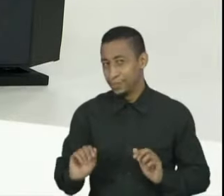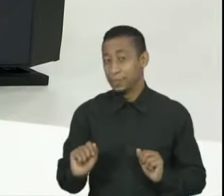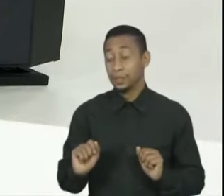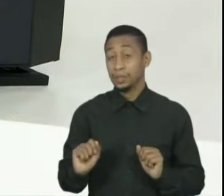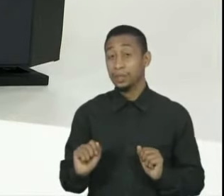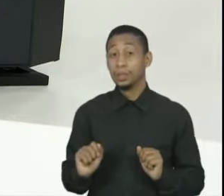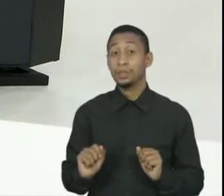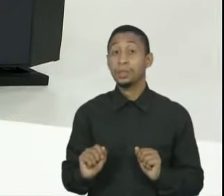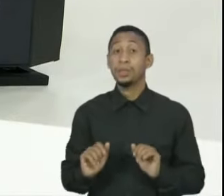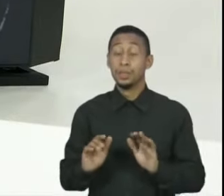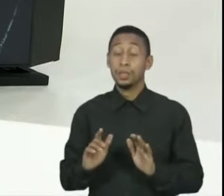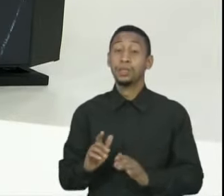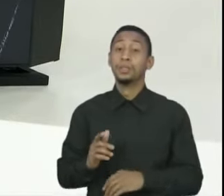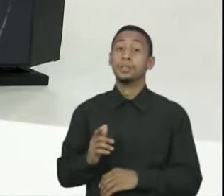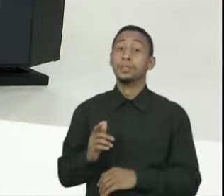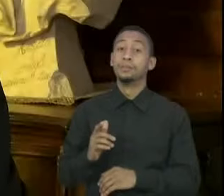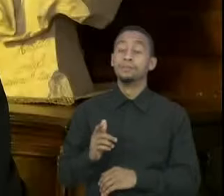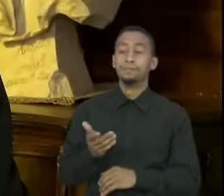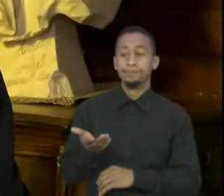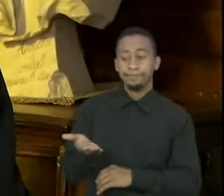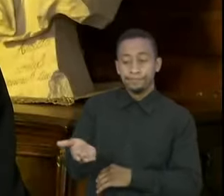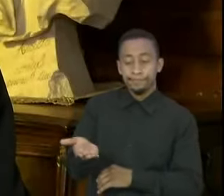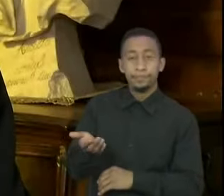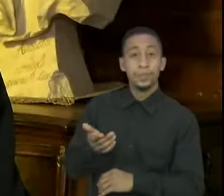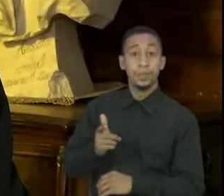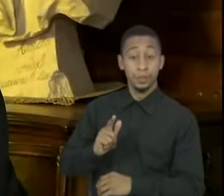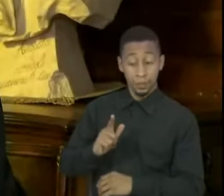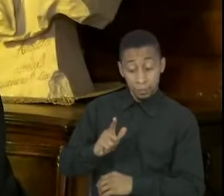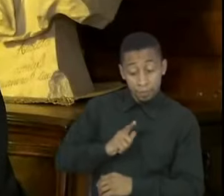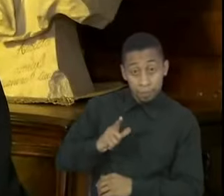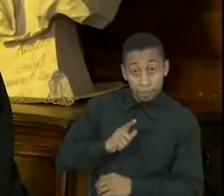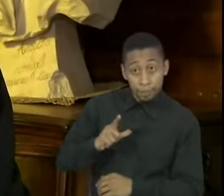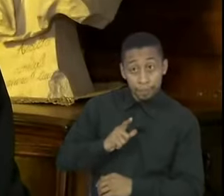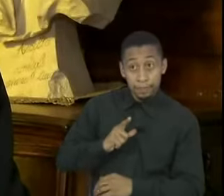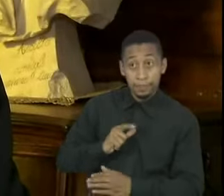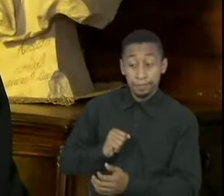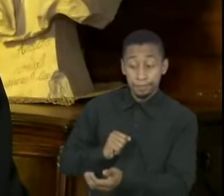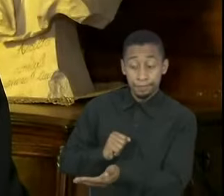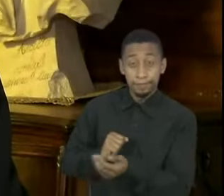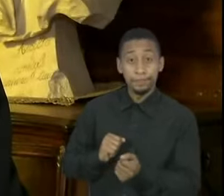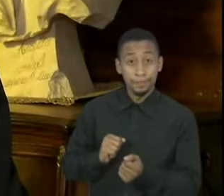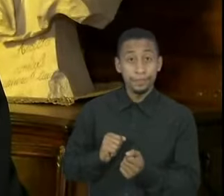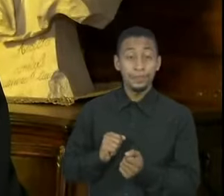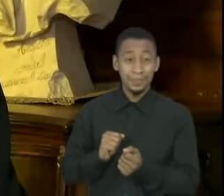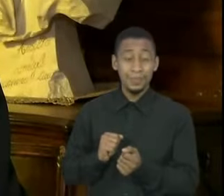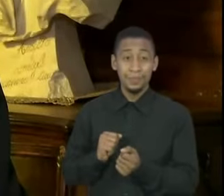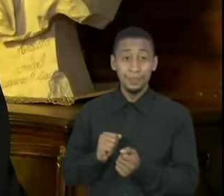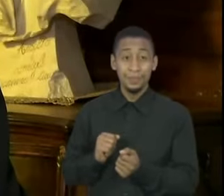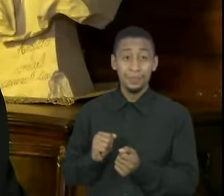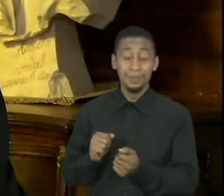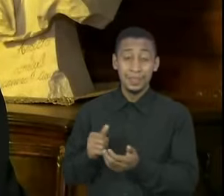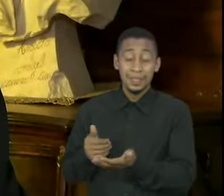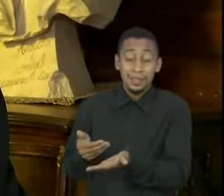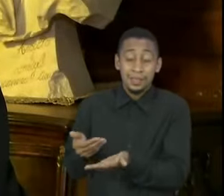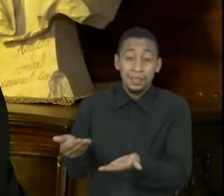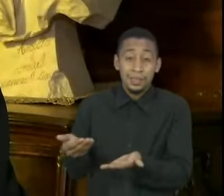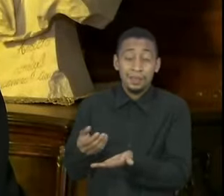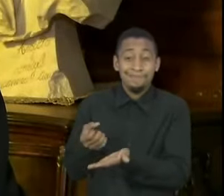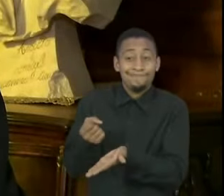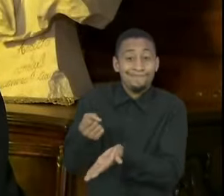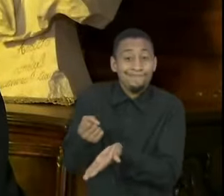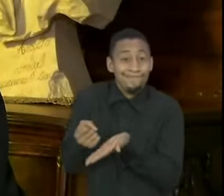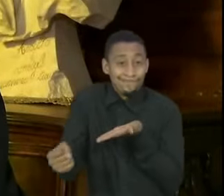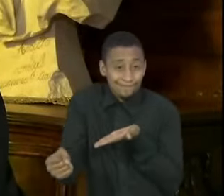uma existe sem dúvida uma uma perda de relevância